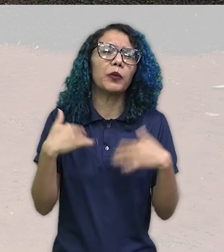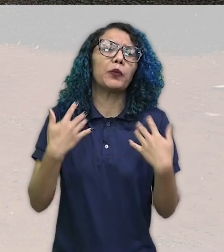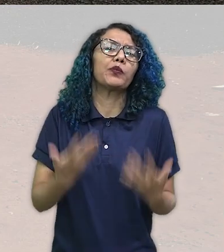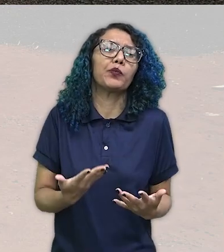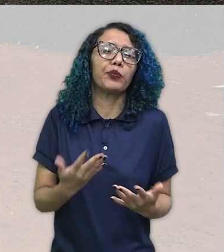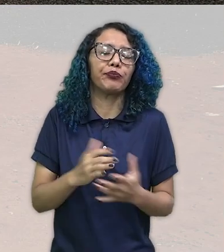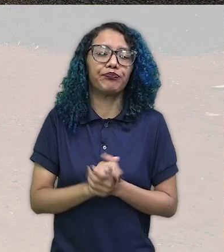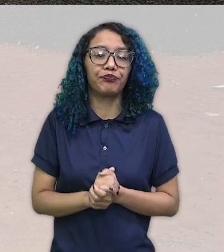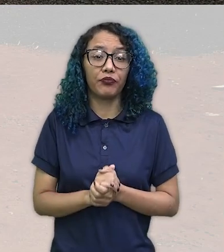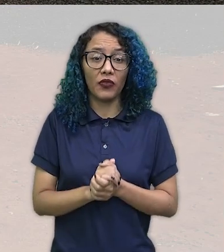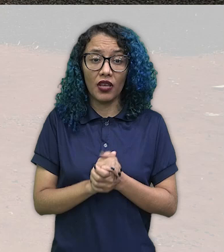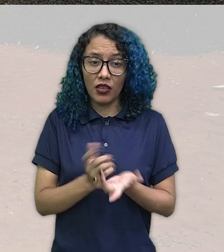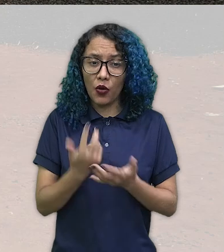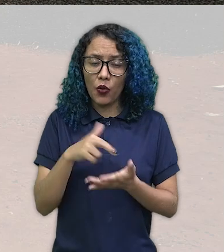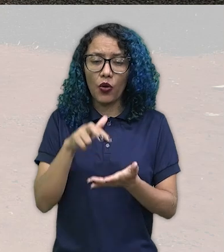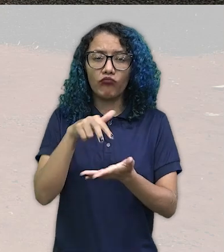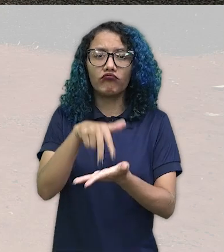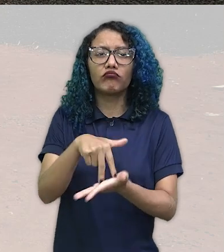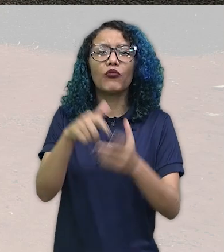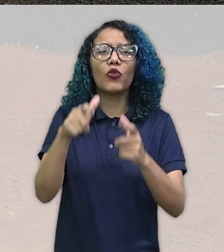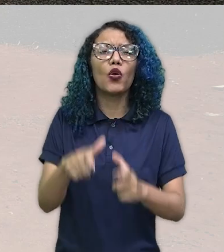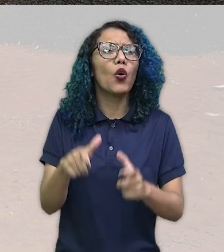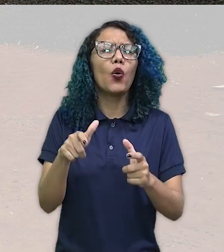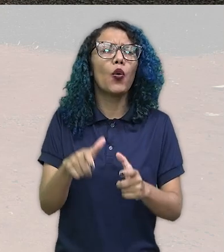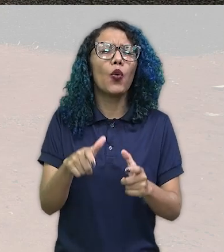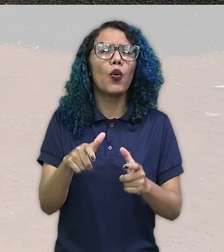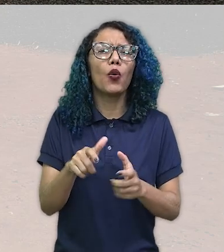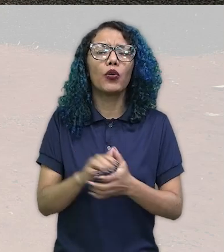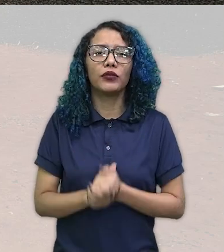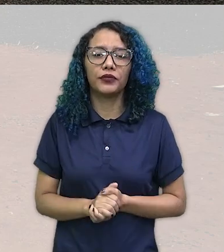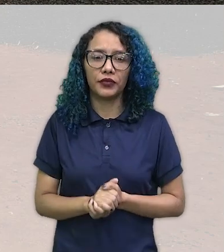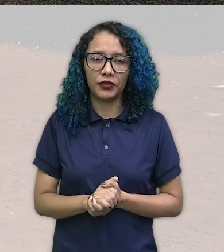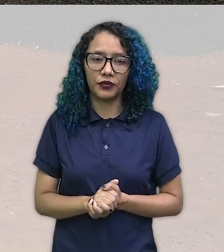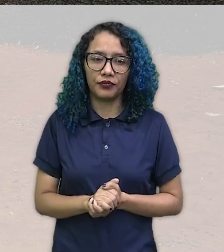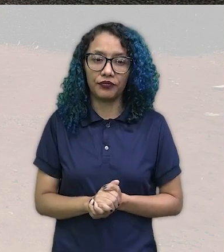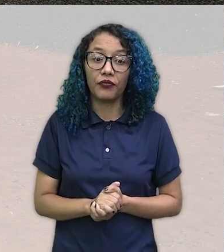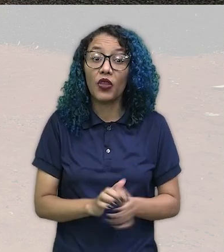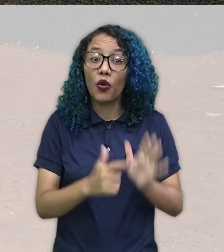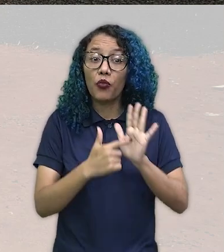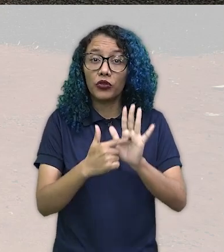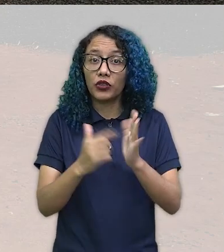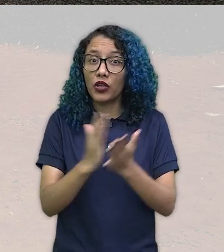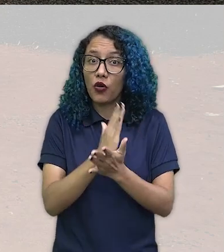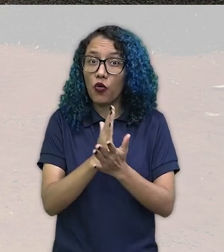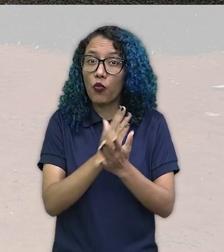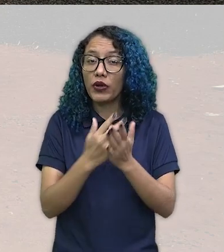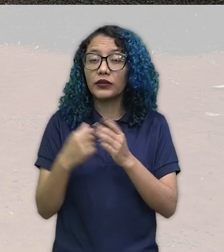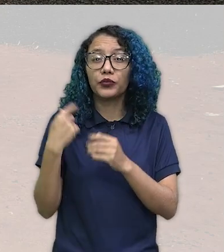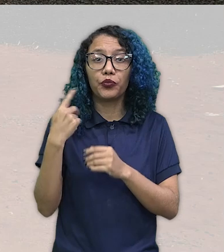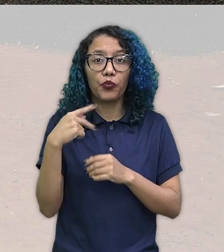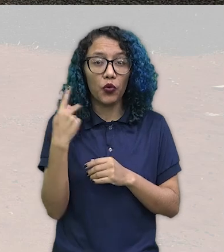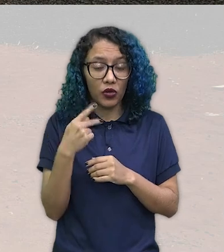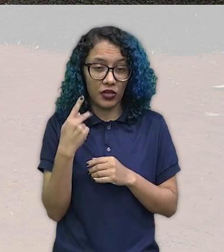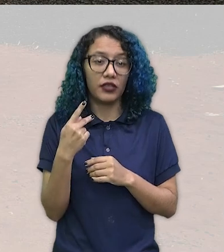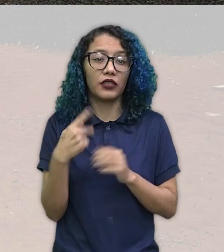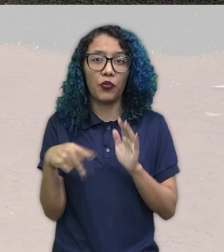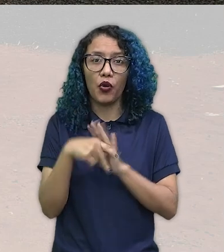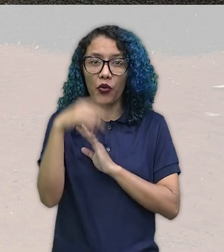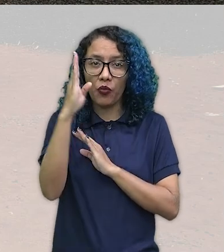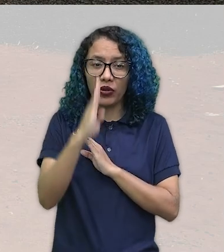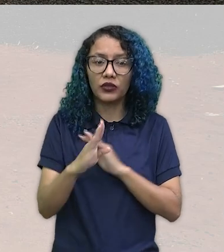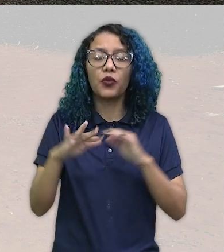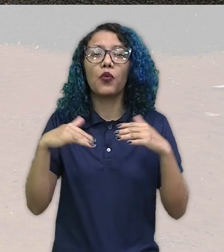estou aqui com vocês numa das muitas políticas que nós temos no Brasil, que é